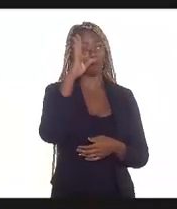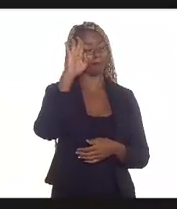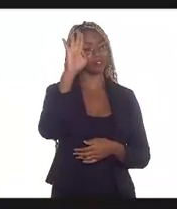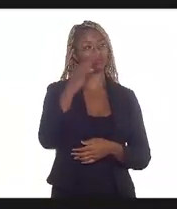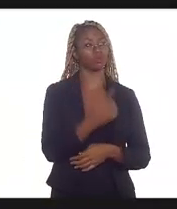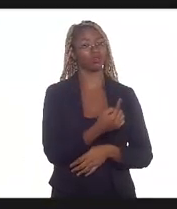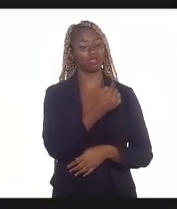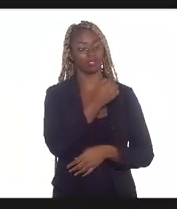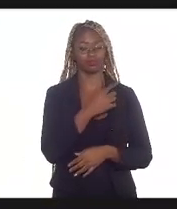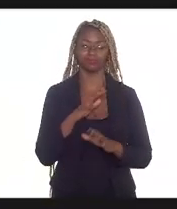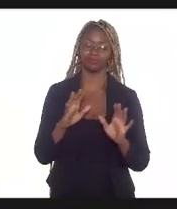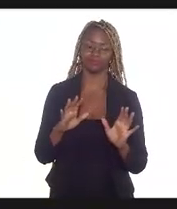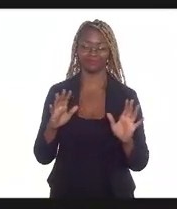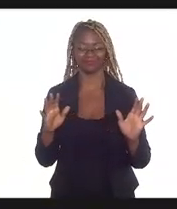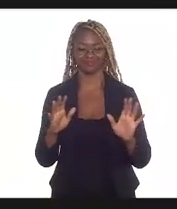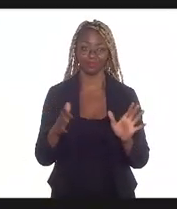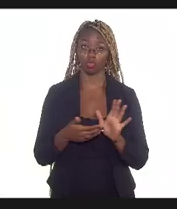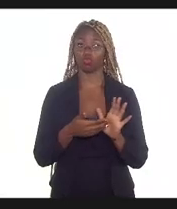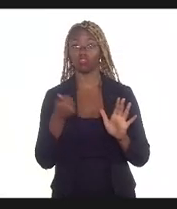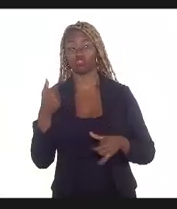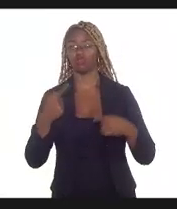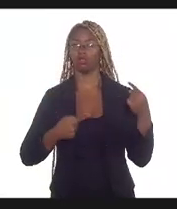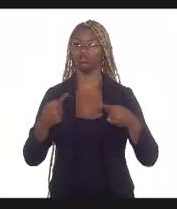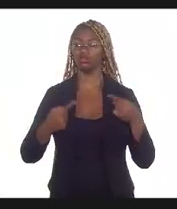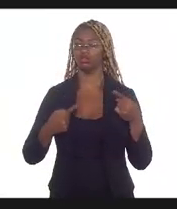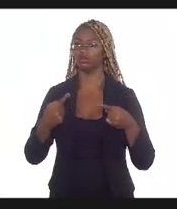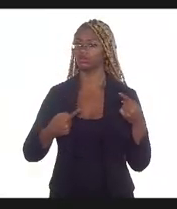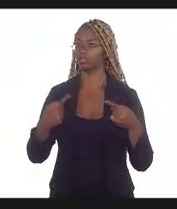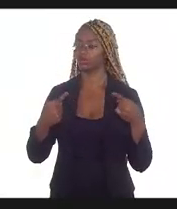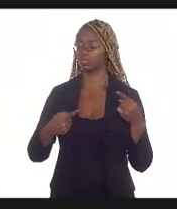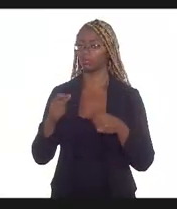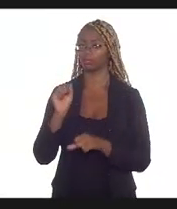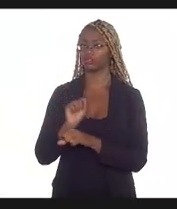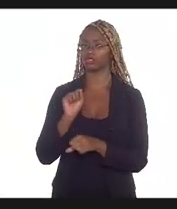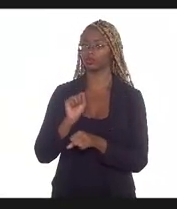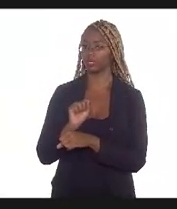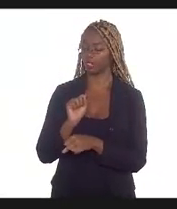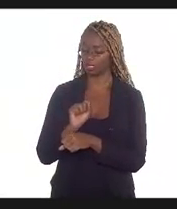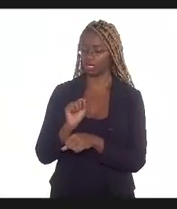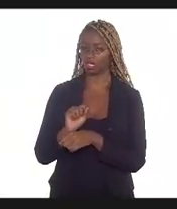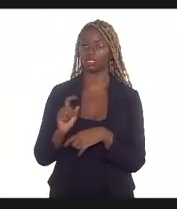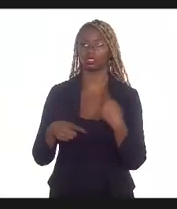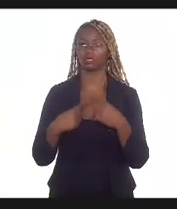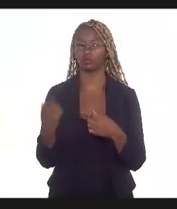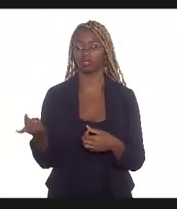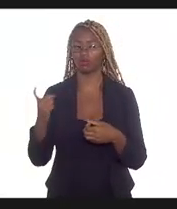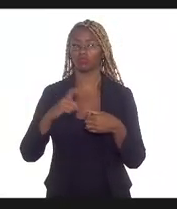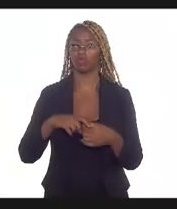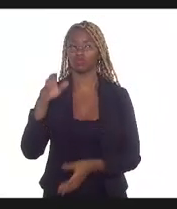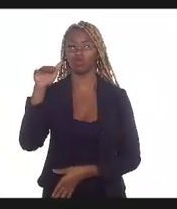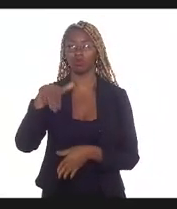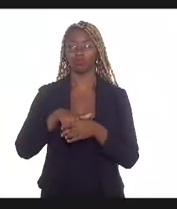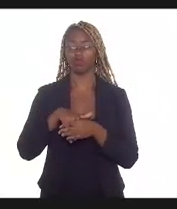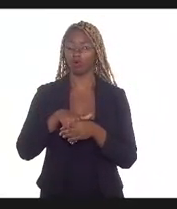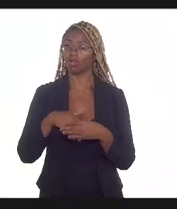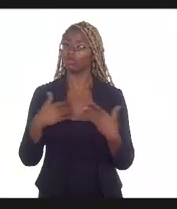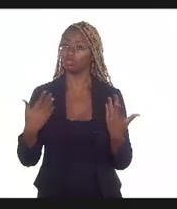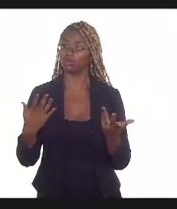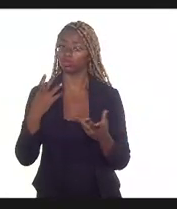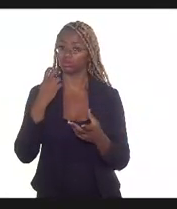Eu vou segurar, então. Eu vou tirar de pauta para aguardar a sanção e volta já com o voto da prejudicabilidade,